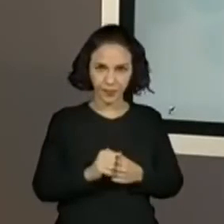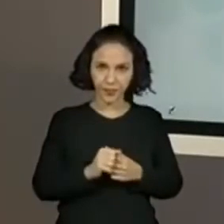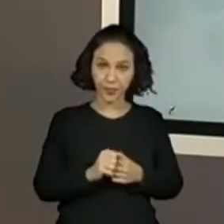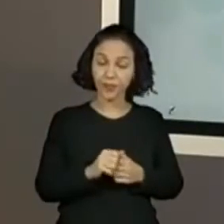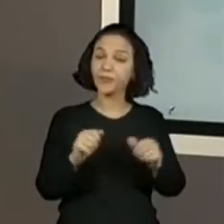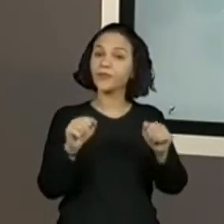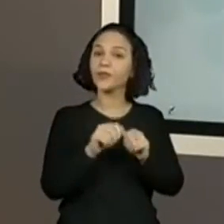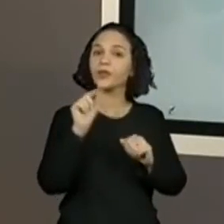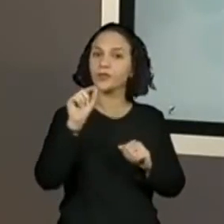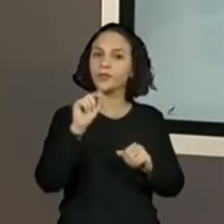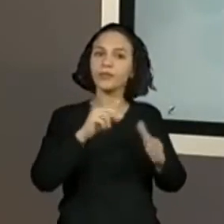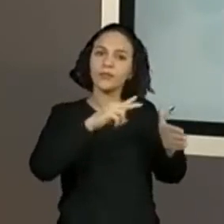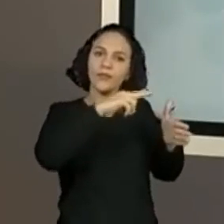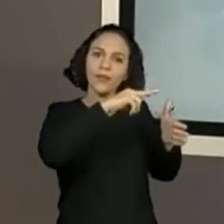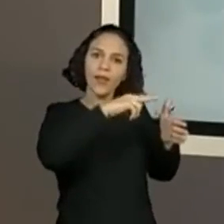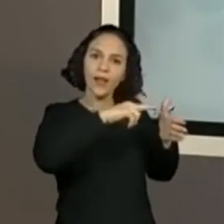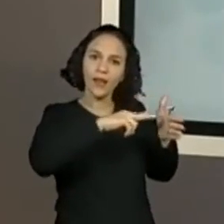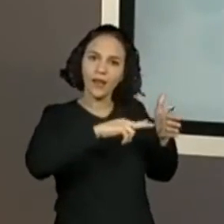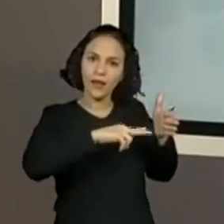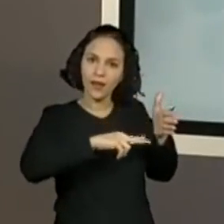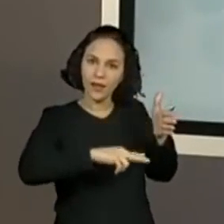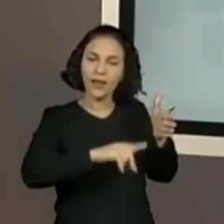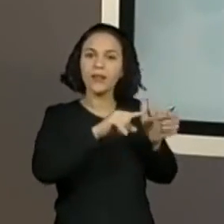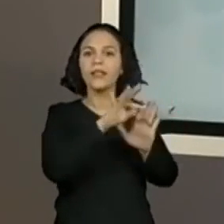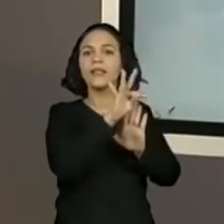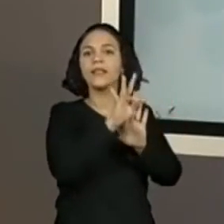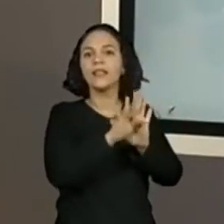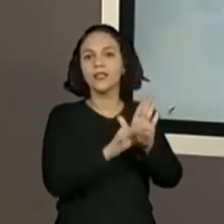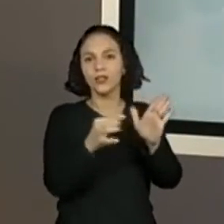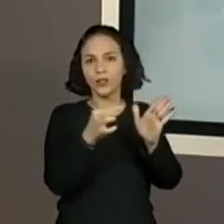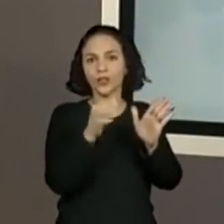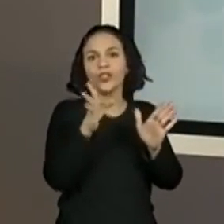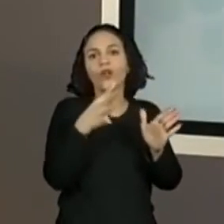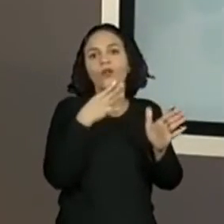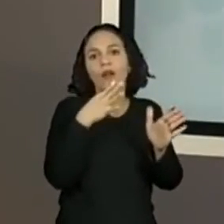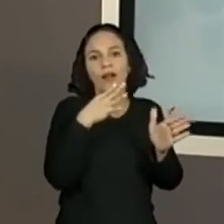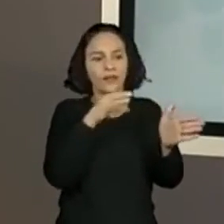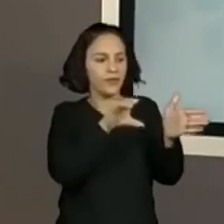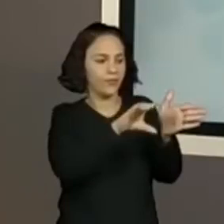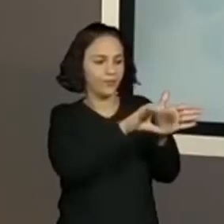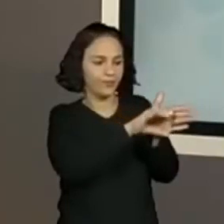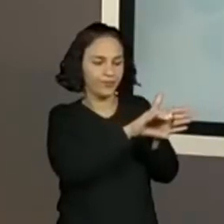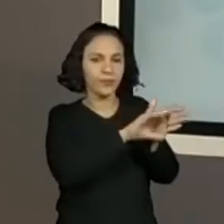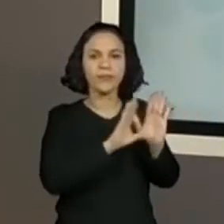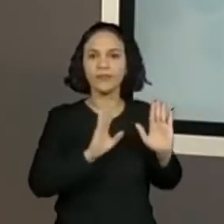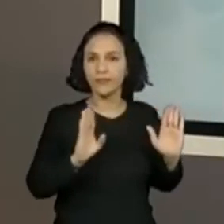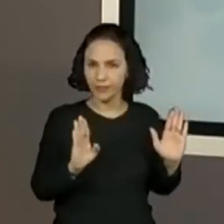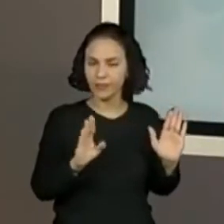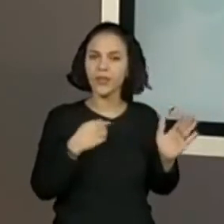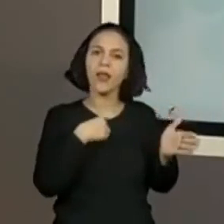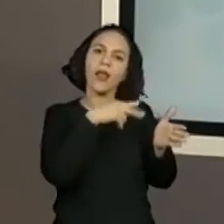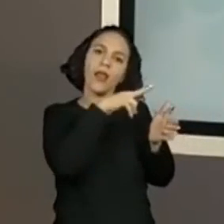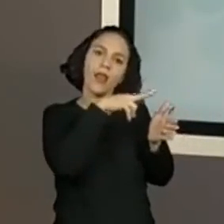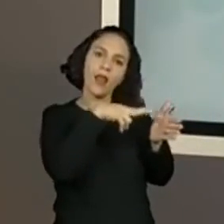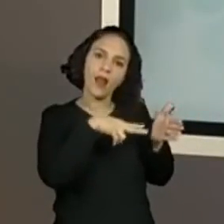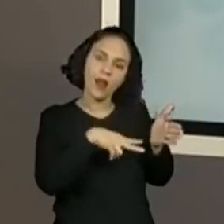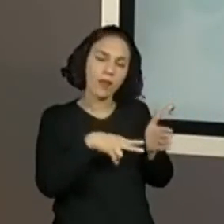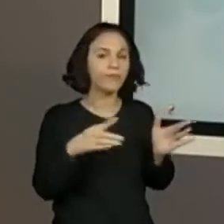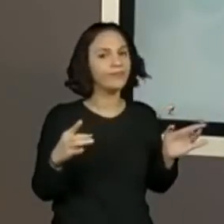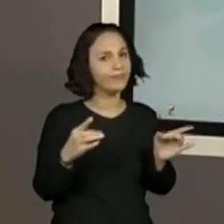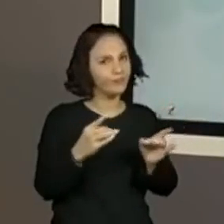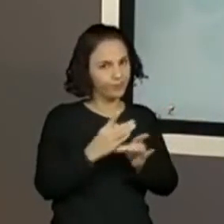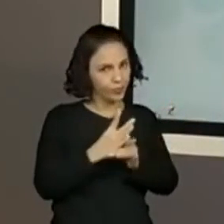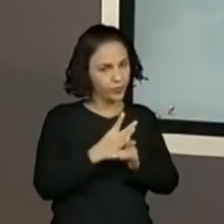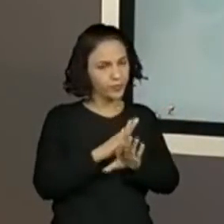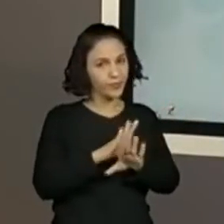gente fez... Leu a parte conhecida do conto. Então, a gente leu, conhecemos o conto que a gente ia trabalhar,